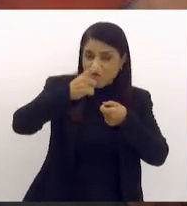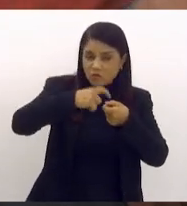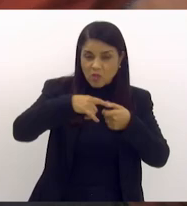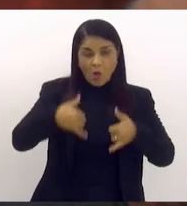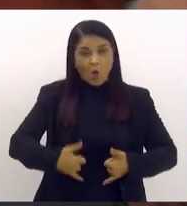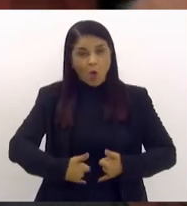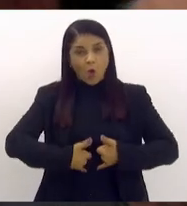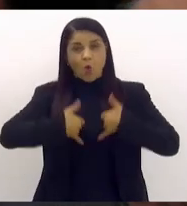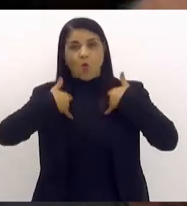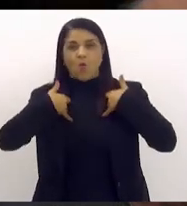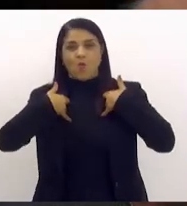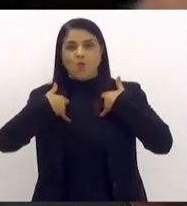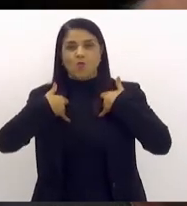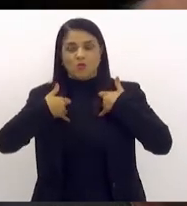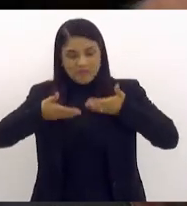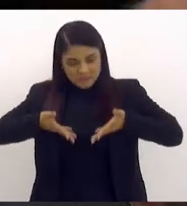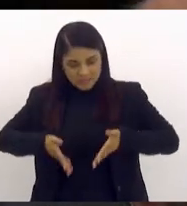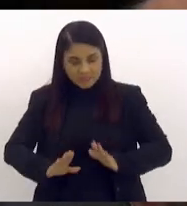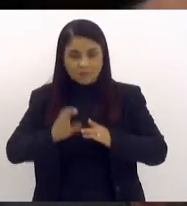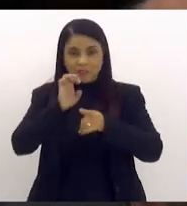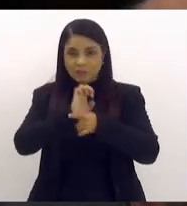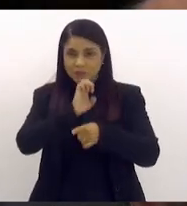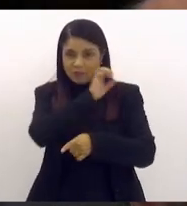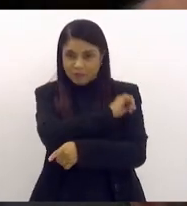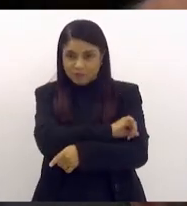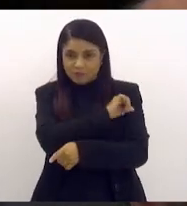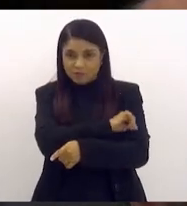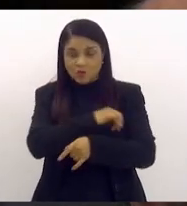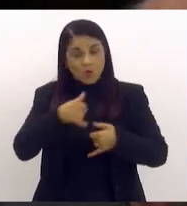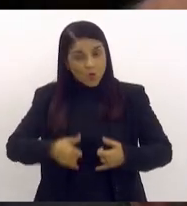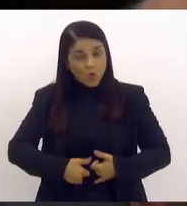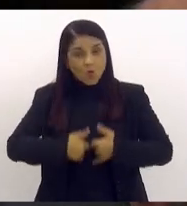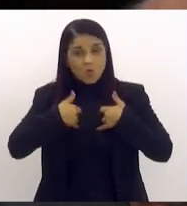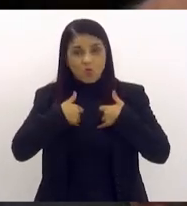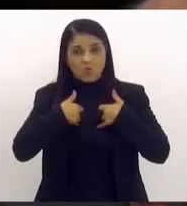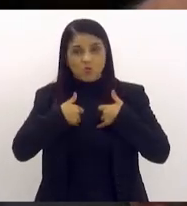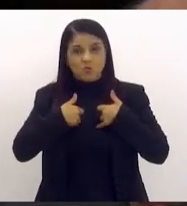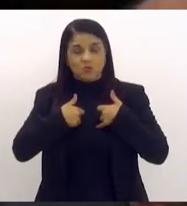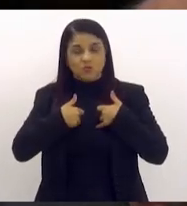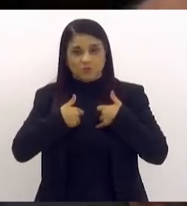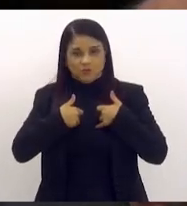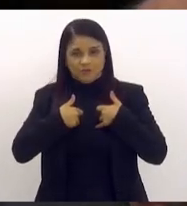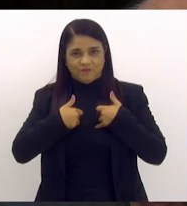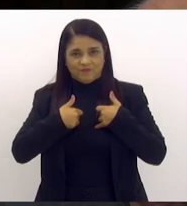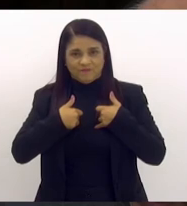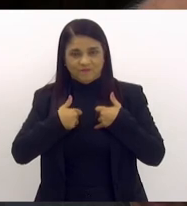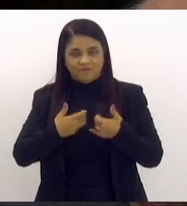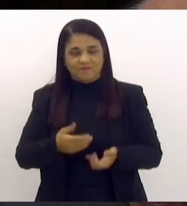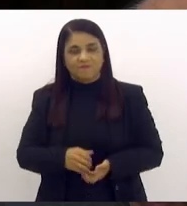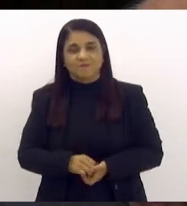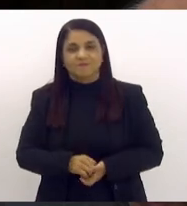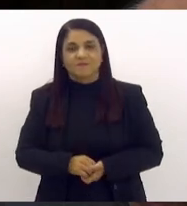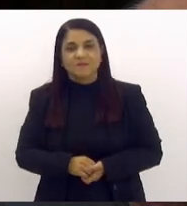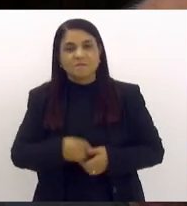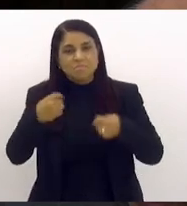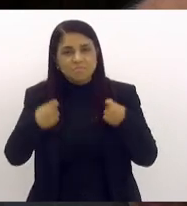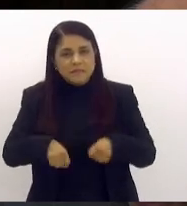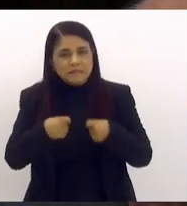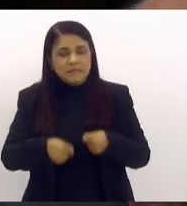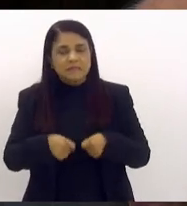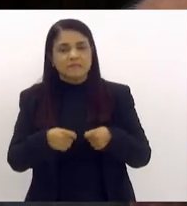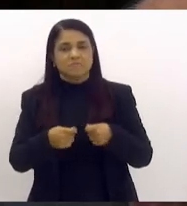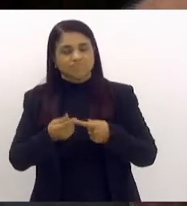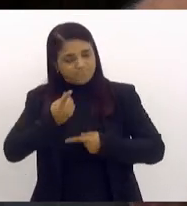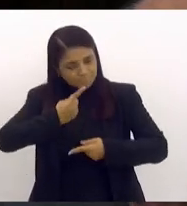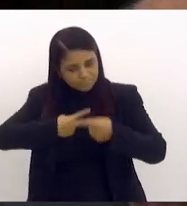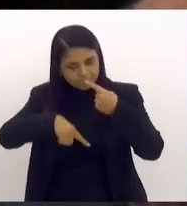orgulho que todos nós que nascemos aqui nessa terra temos o orgulho de ser do Rio de Janeiro do estado do Rio de Janeiro a gente precisa recuperar